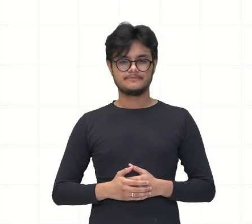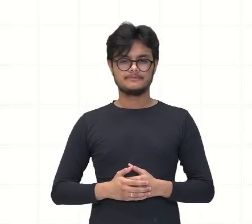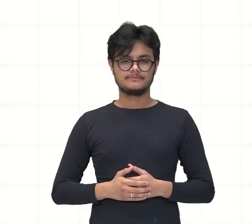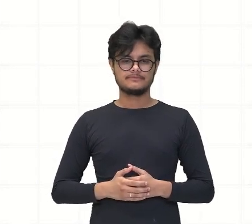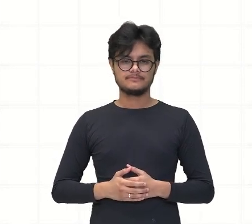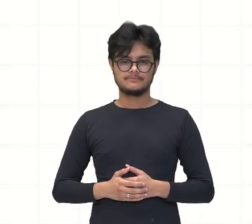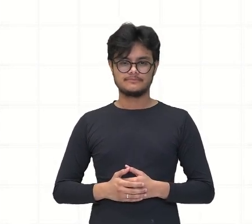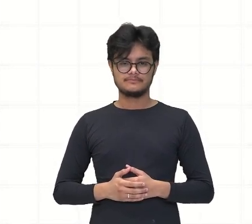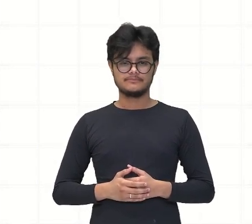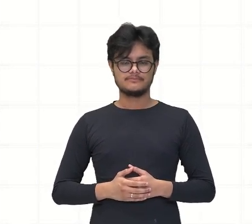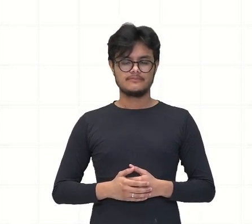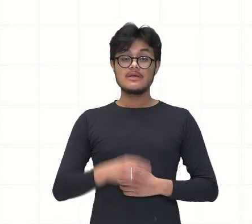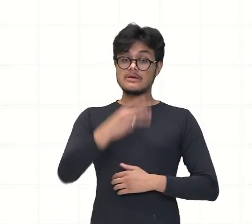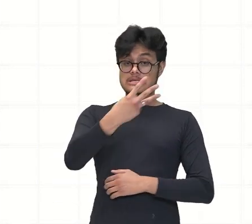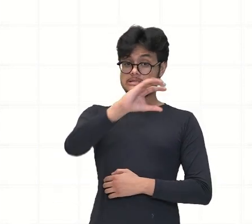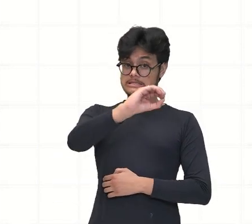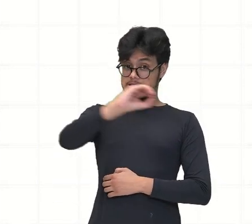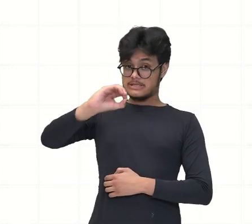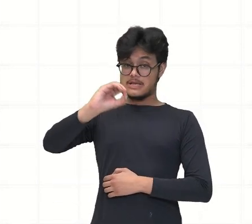que 300